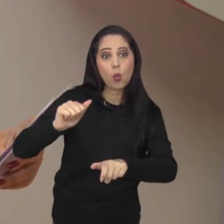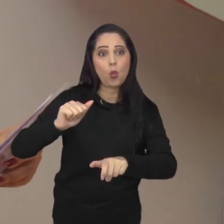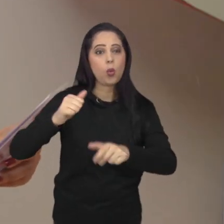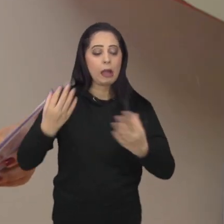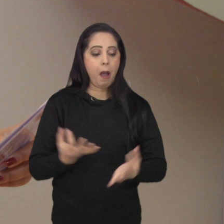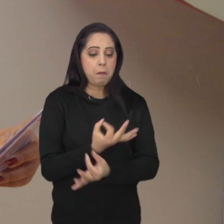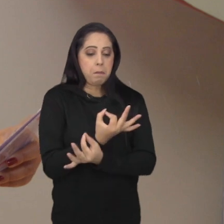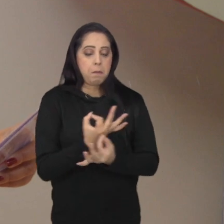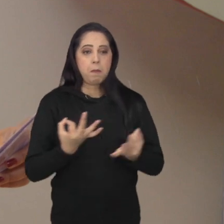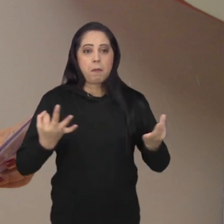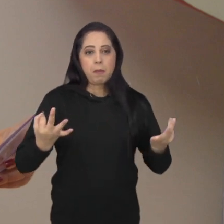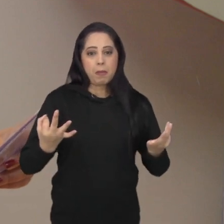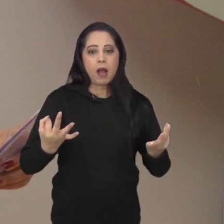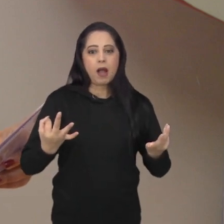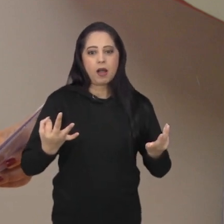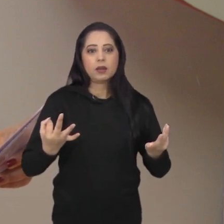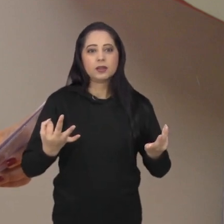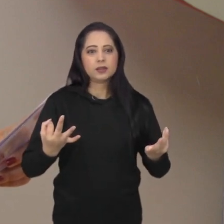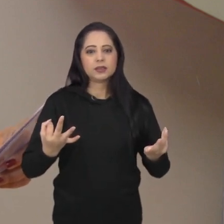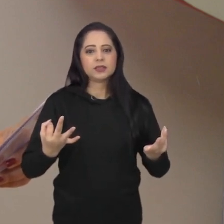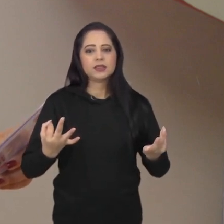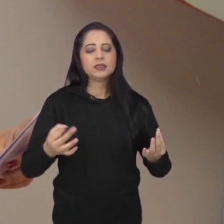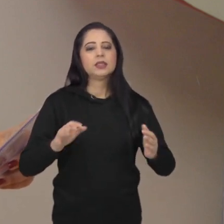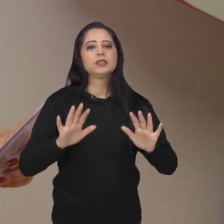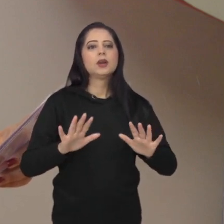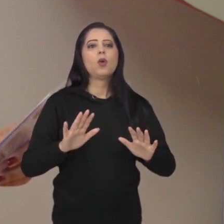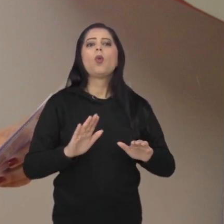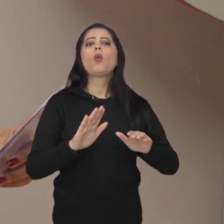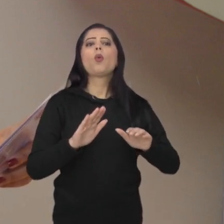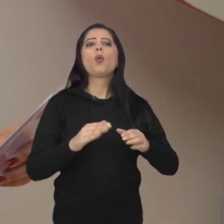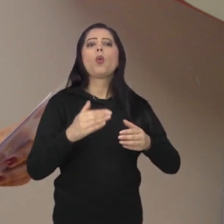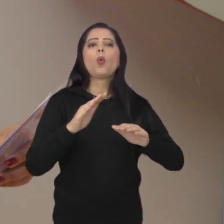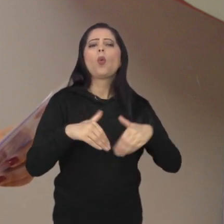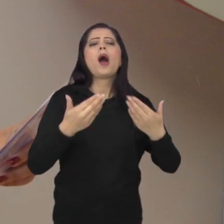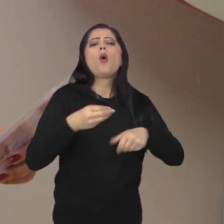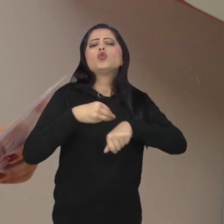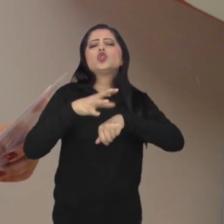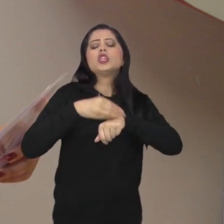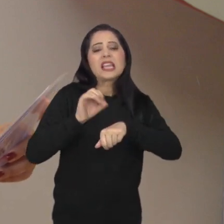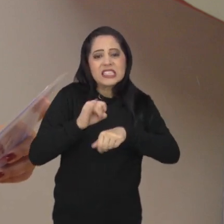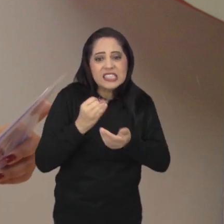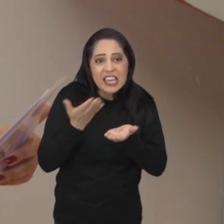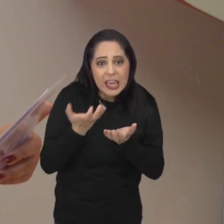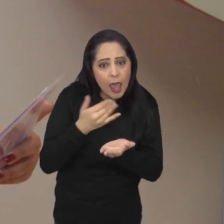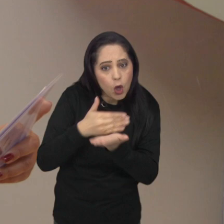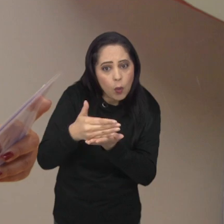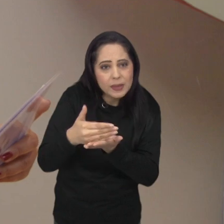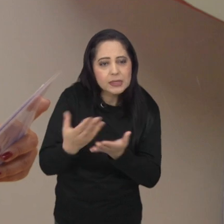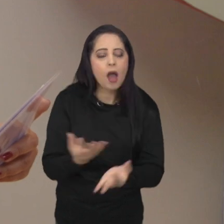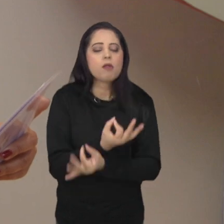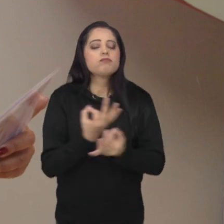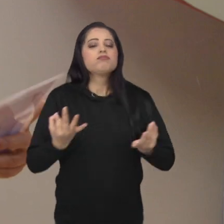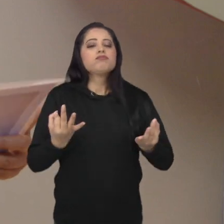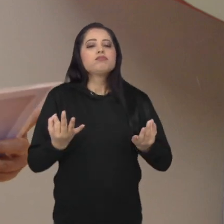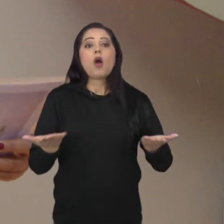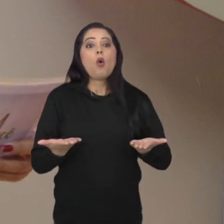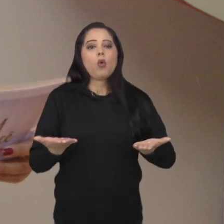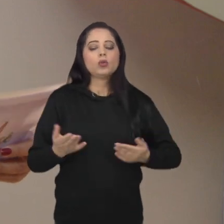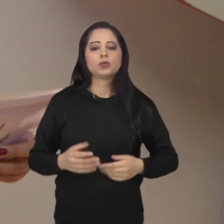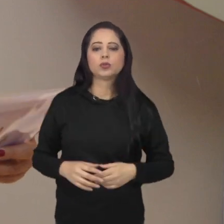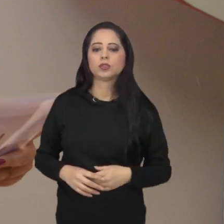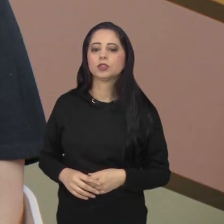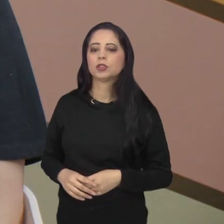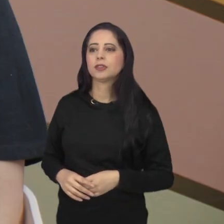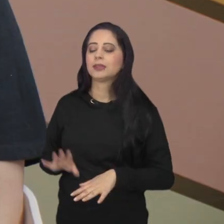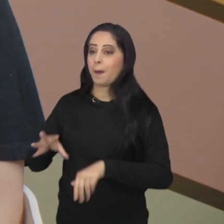meditação, participou desse momento, ou prestou atenção, parou ali por alguns segundos. Quem quer começar a meditar hoje, qual que é a dica,